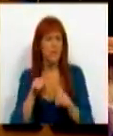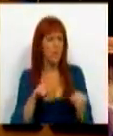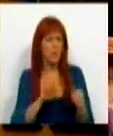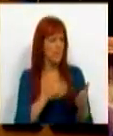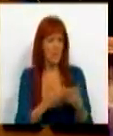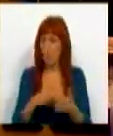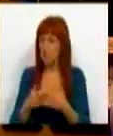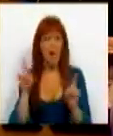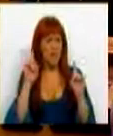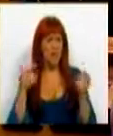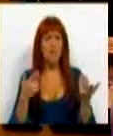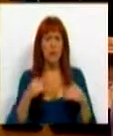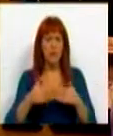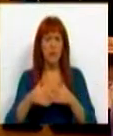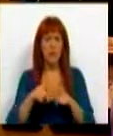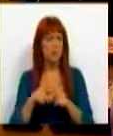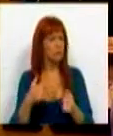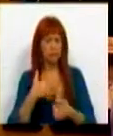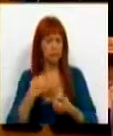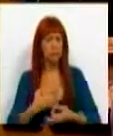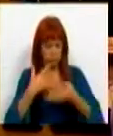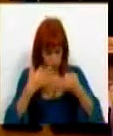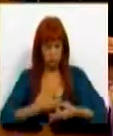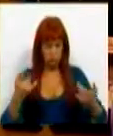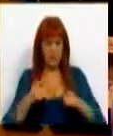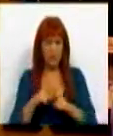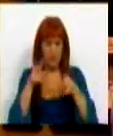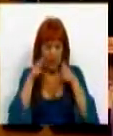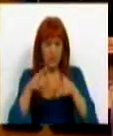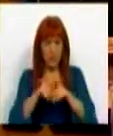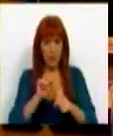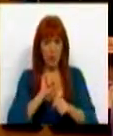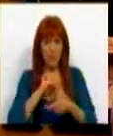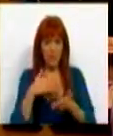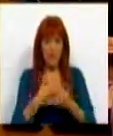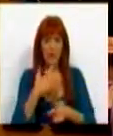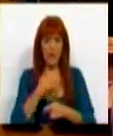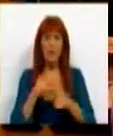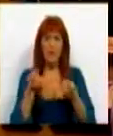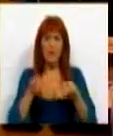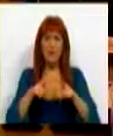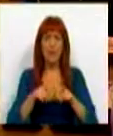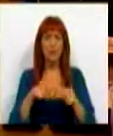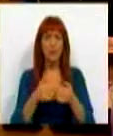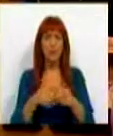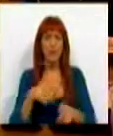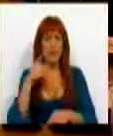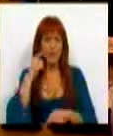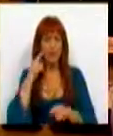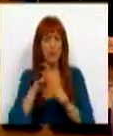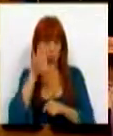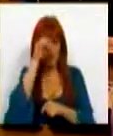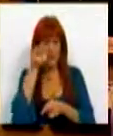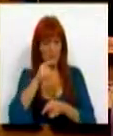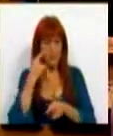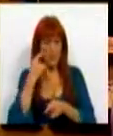estas propostas que merecem e terão toda a atenção da nossa parte e acredito que terão também toda a atenção da parte do